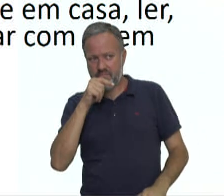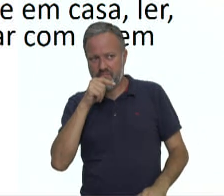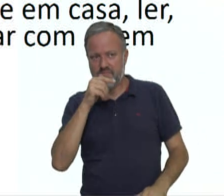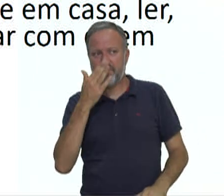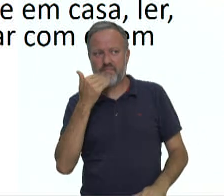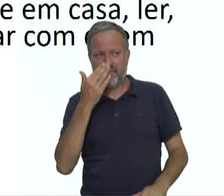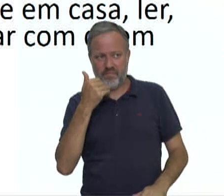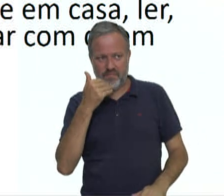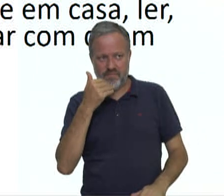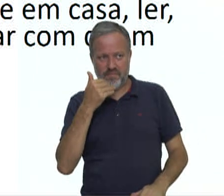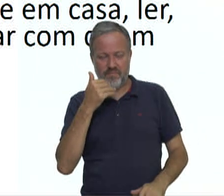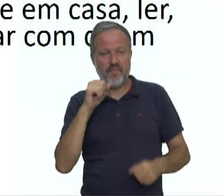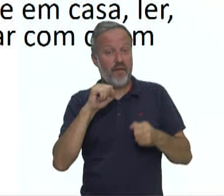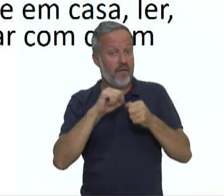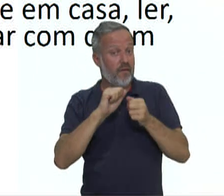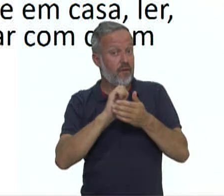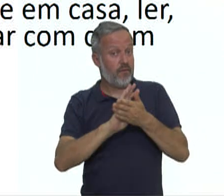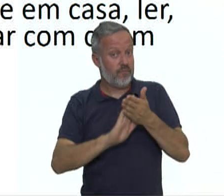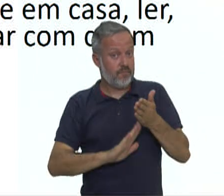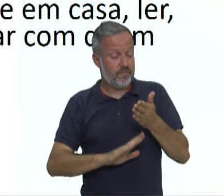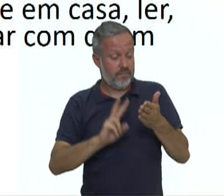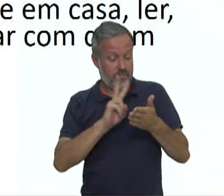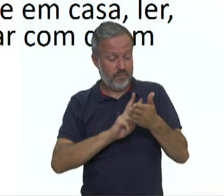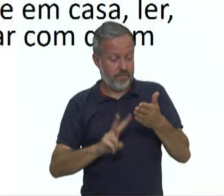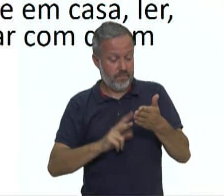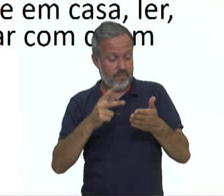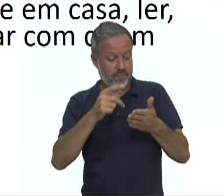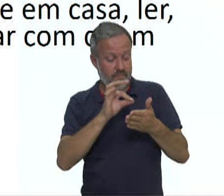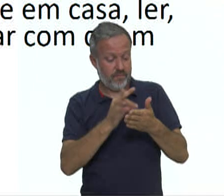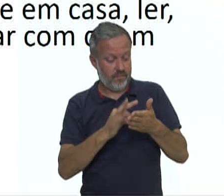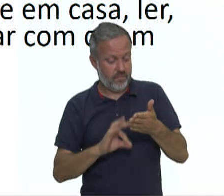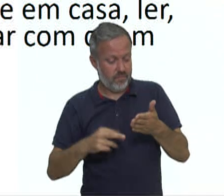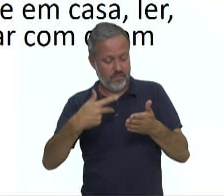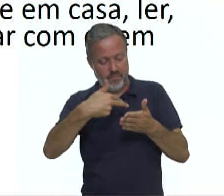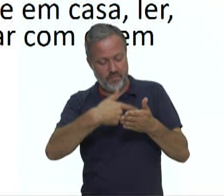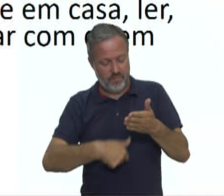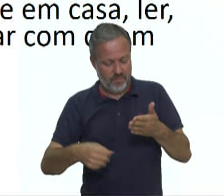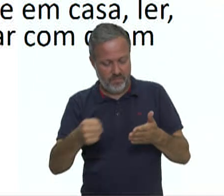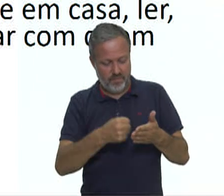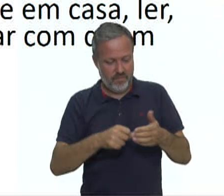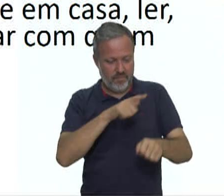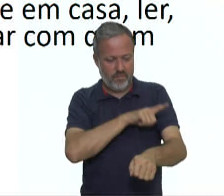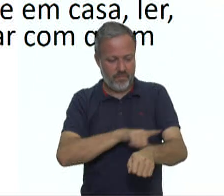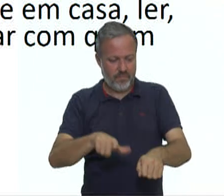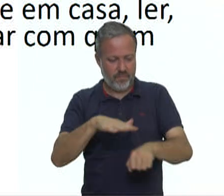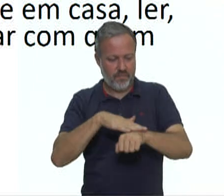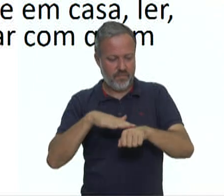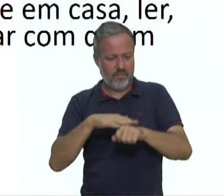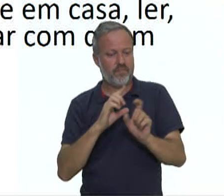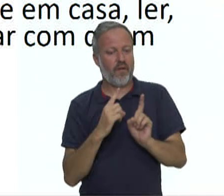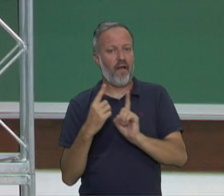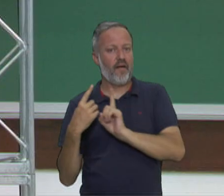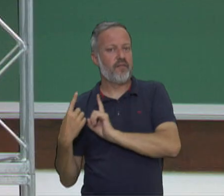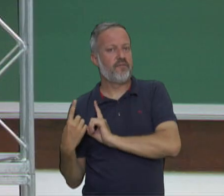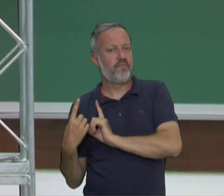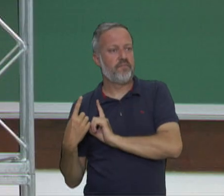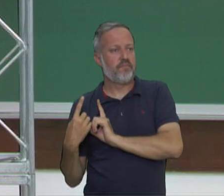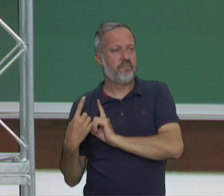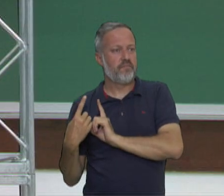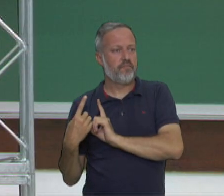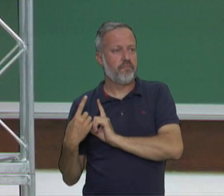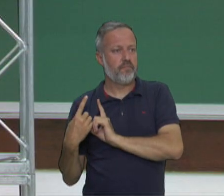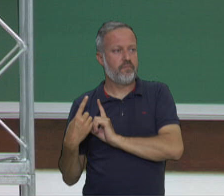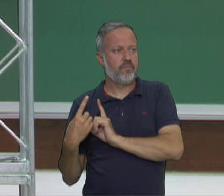alimentar bem, fazer atividade em casa, ler, escrever, desenhar, cozinhar, limpar, converse com quem está ao seu lado. Mantenha uma